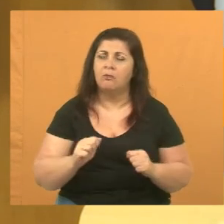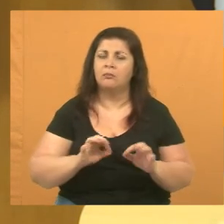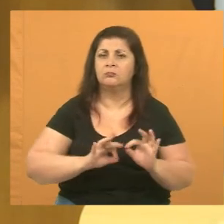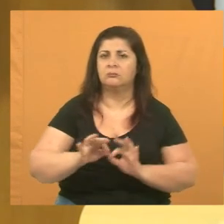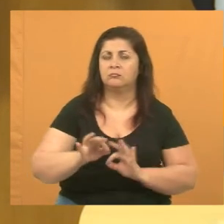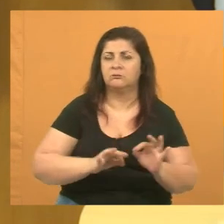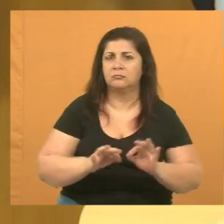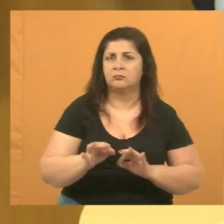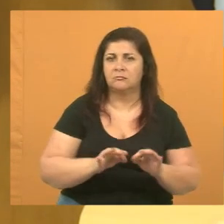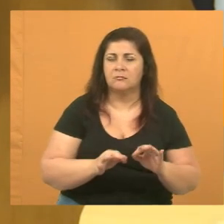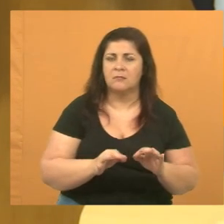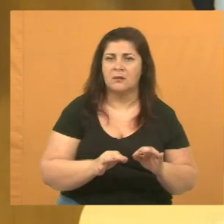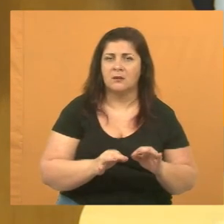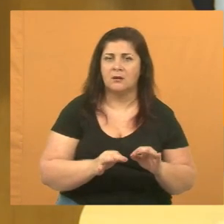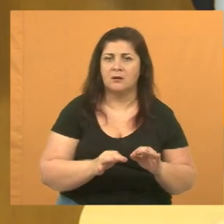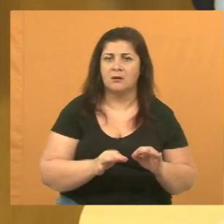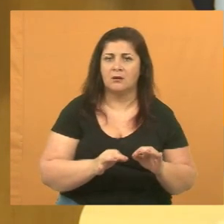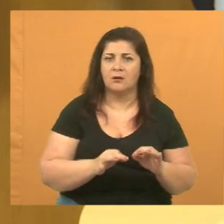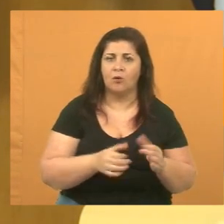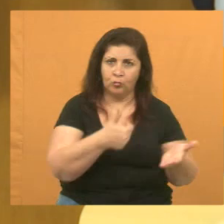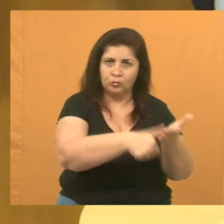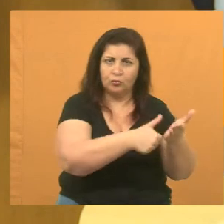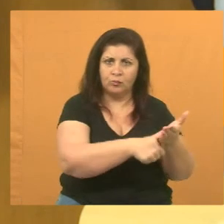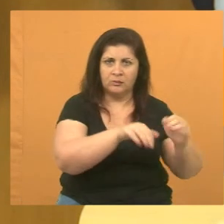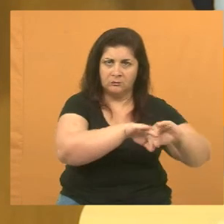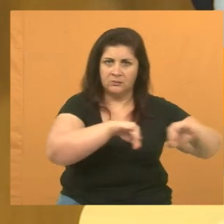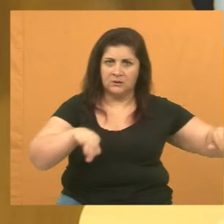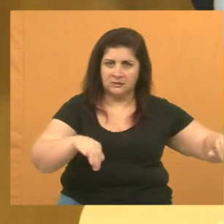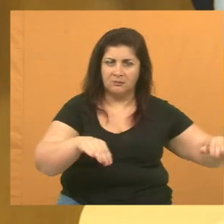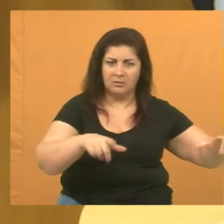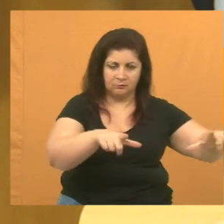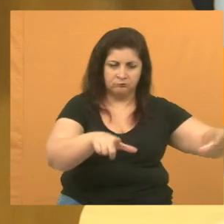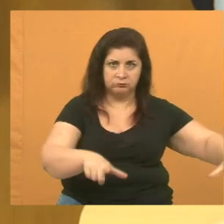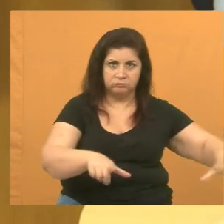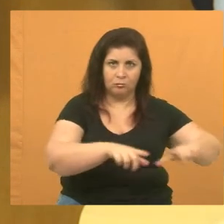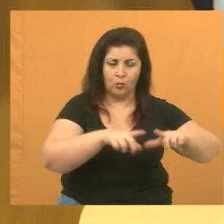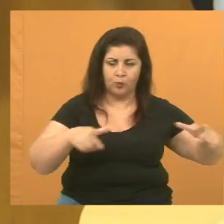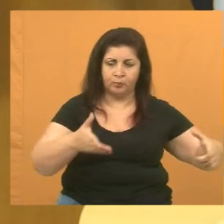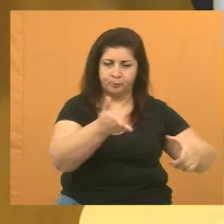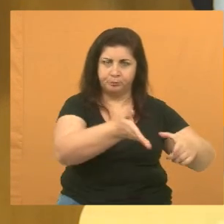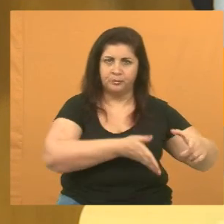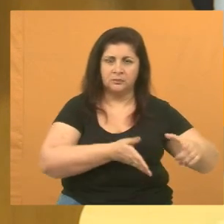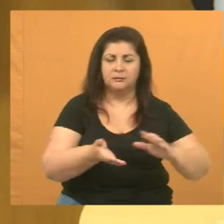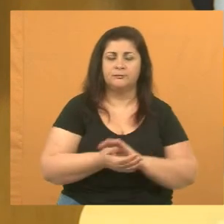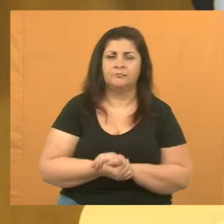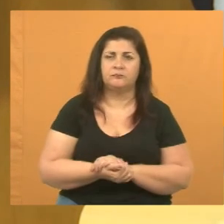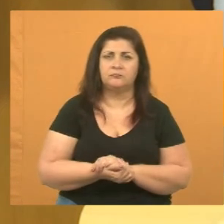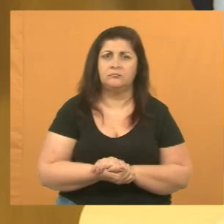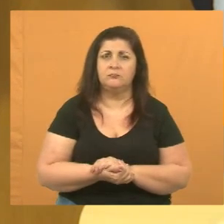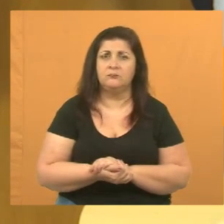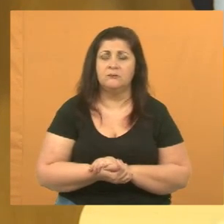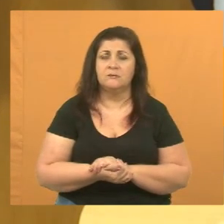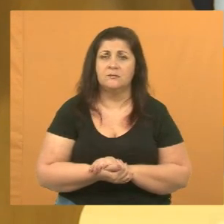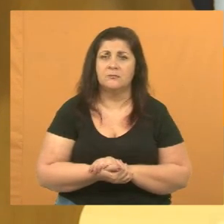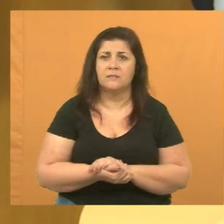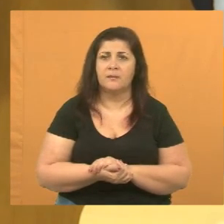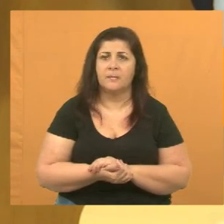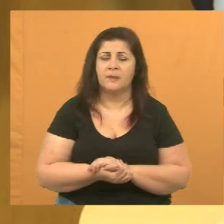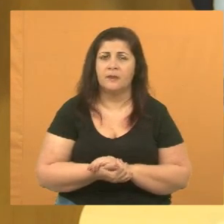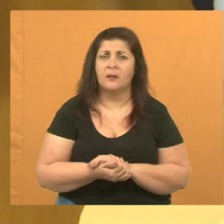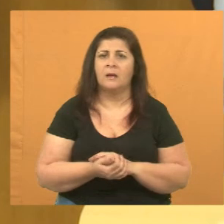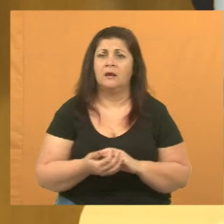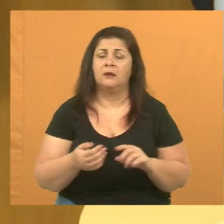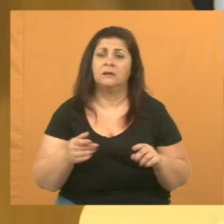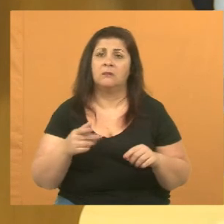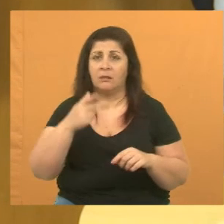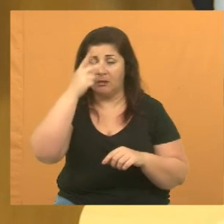executar esses desdobros, né? Só que aí ele atinge aquelas pessoas que já têm as suas